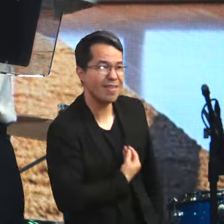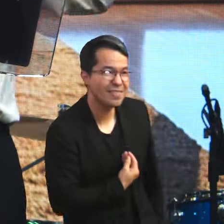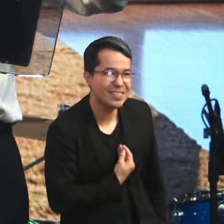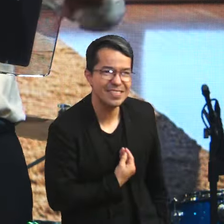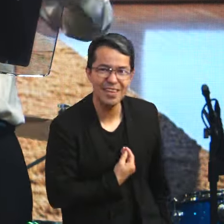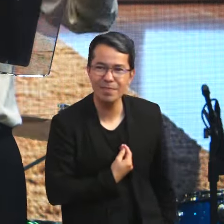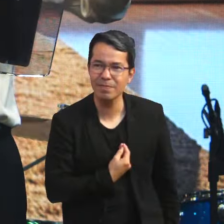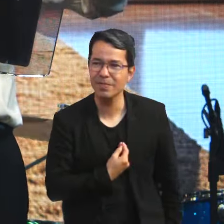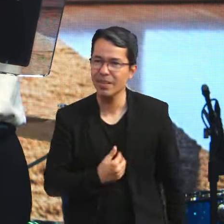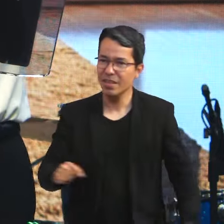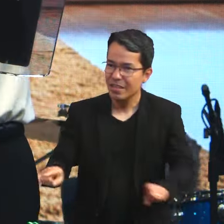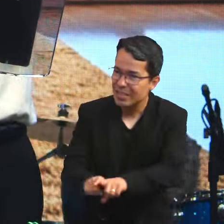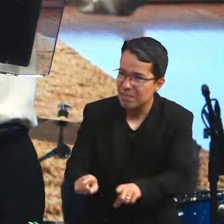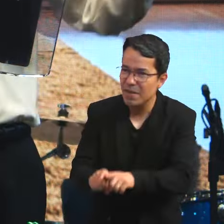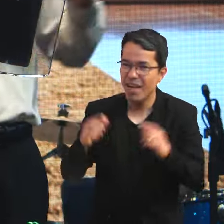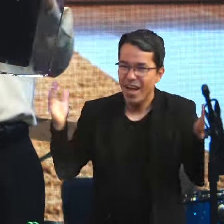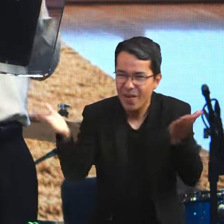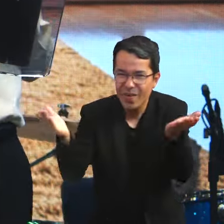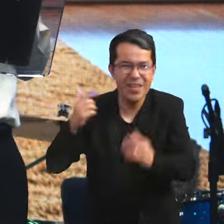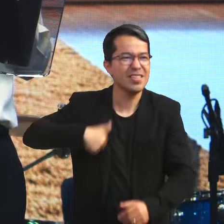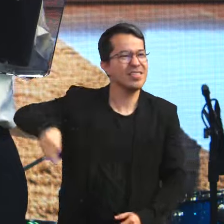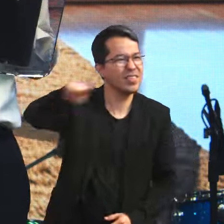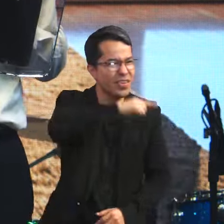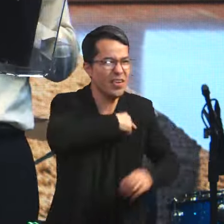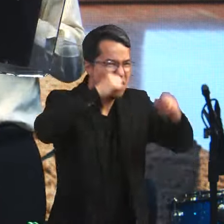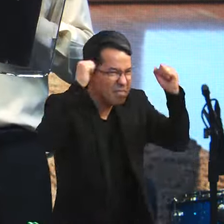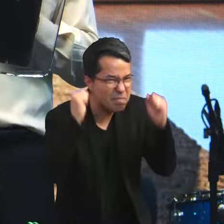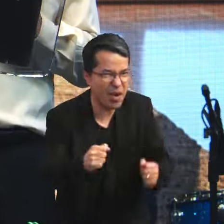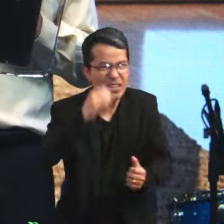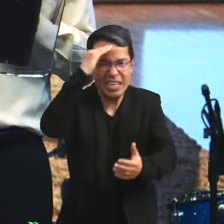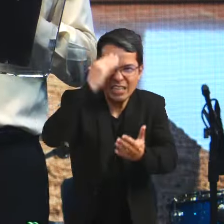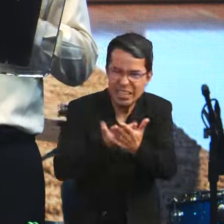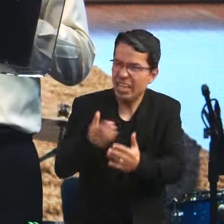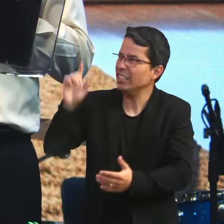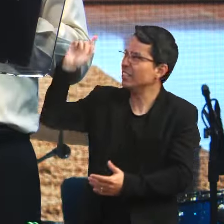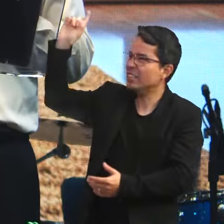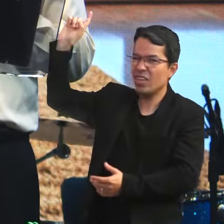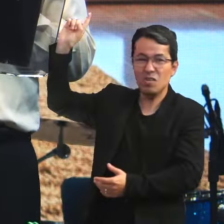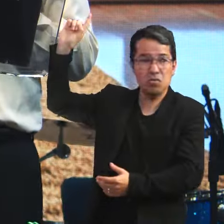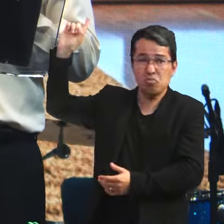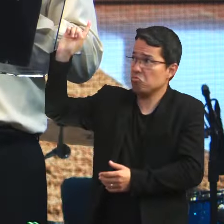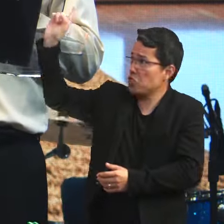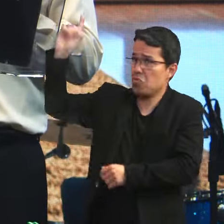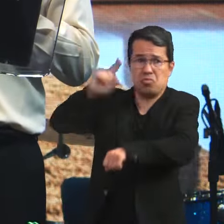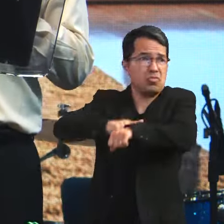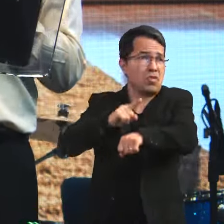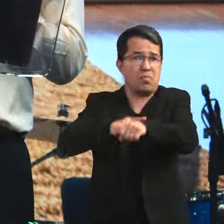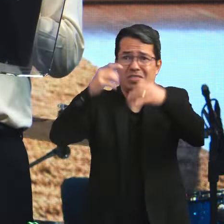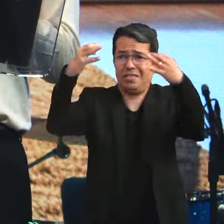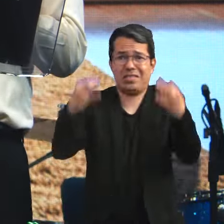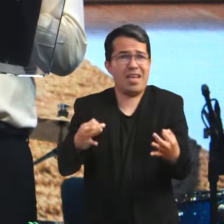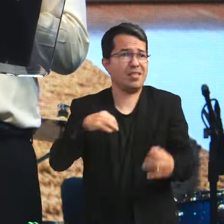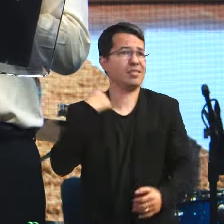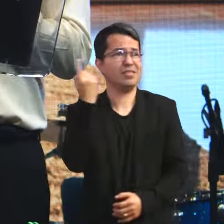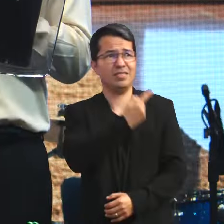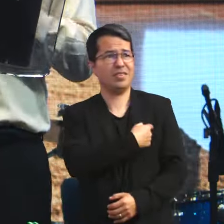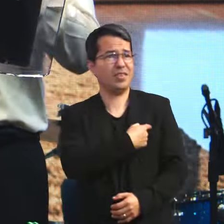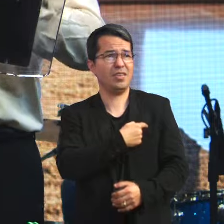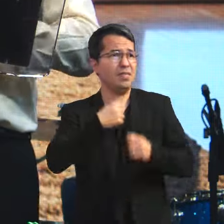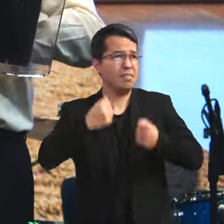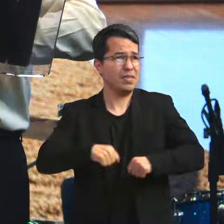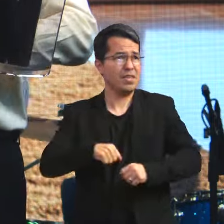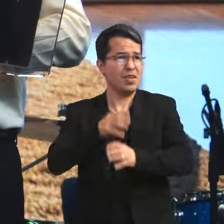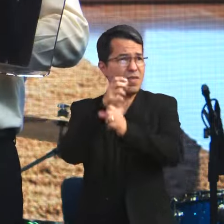NAD de antemo que ocr contigo ninguém pode dizer antes do tempo que acontecerá contigo como